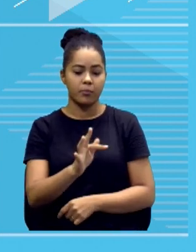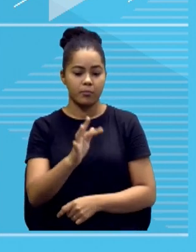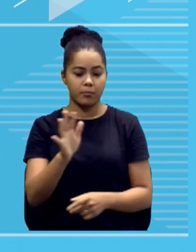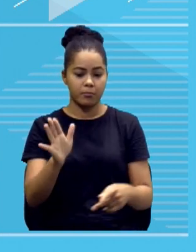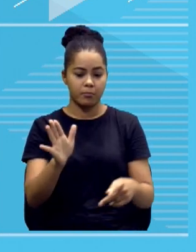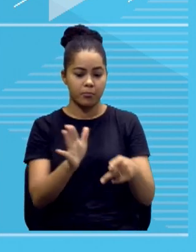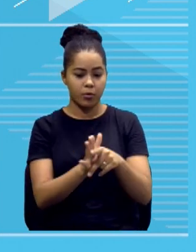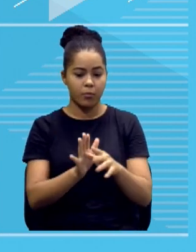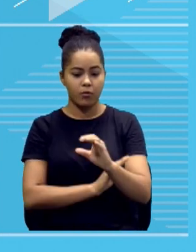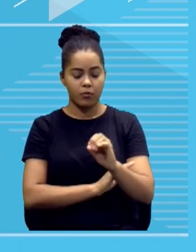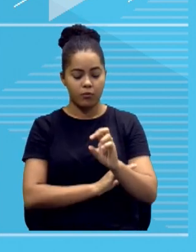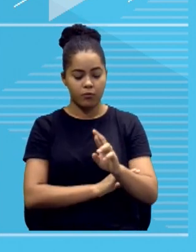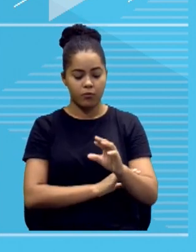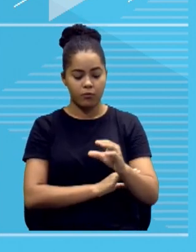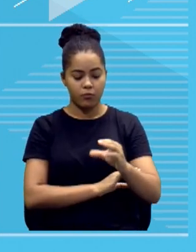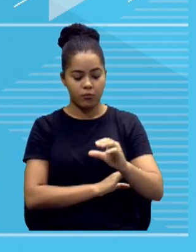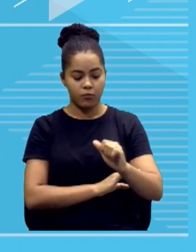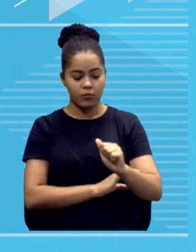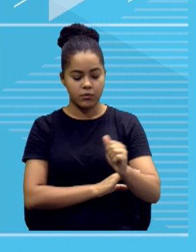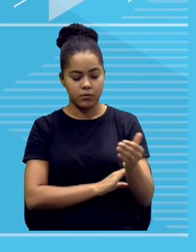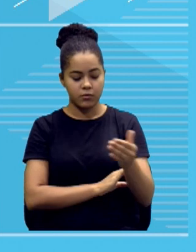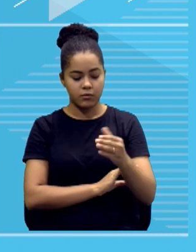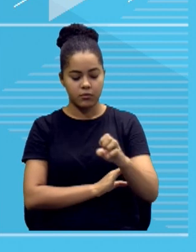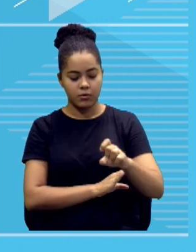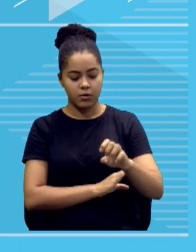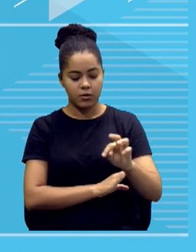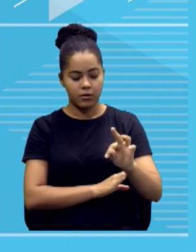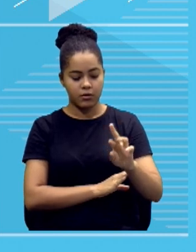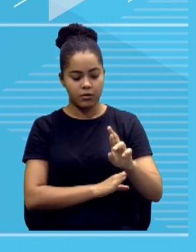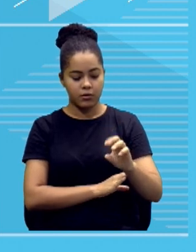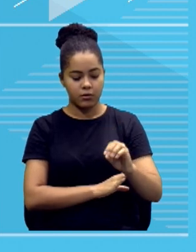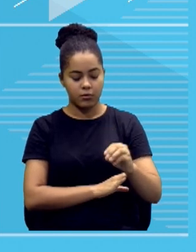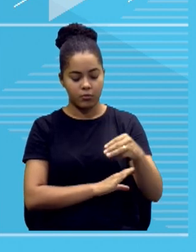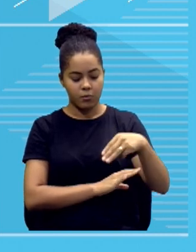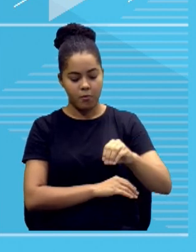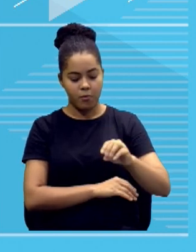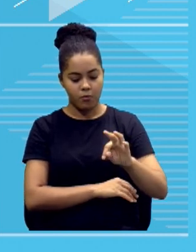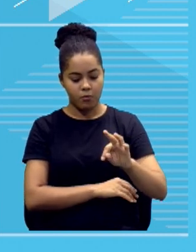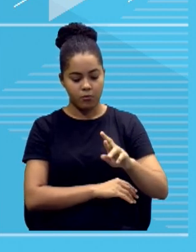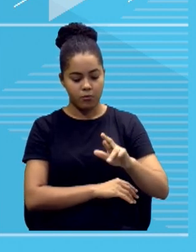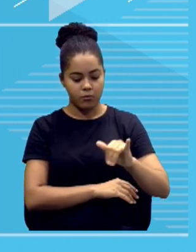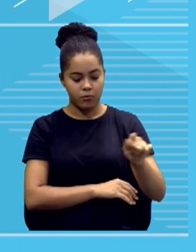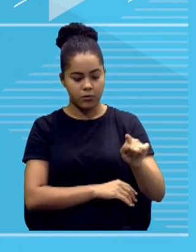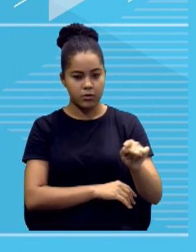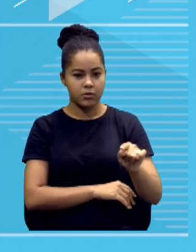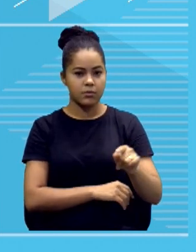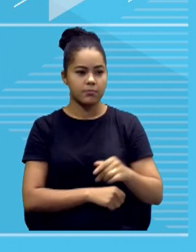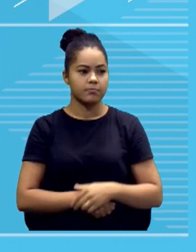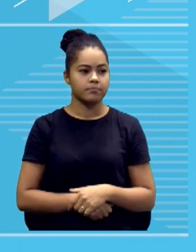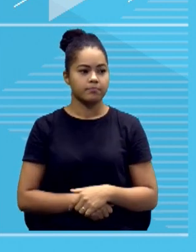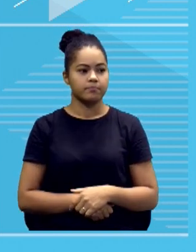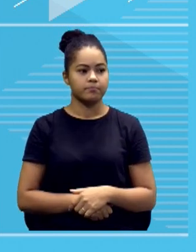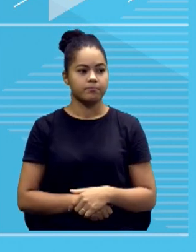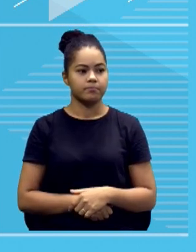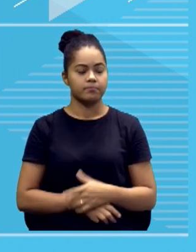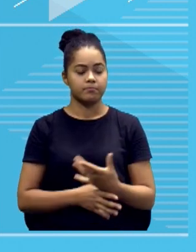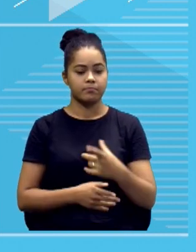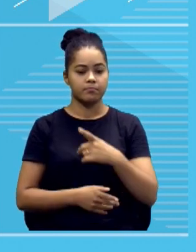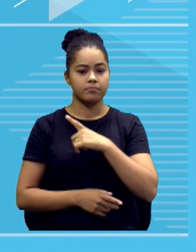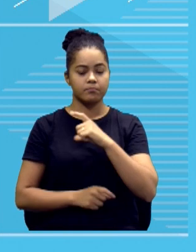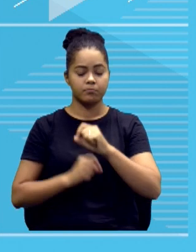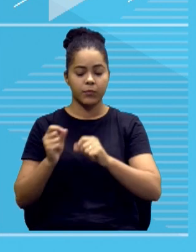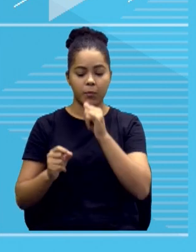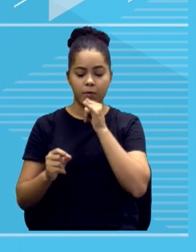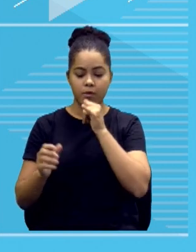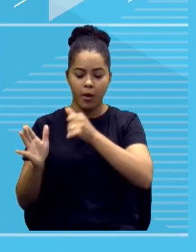eletromotriz. Geradores elétricos são dispositivos que convertem energia mecânica, química ou até mesmo solar em